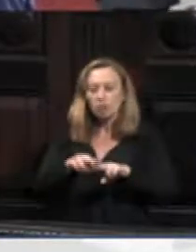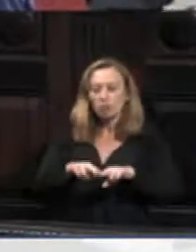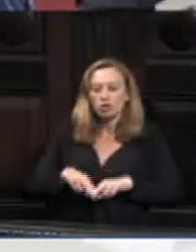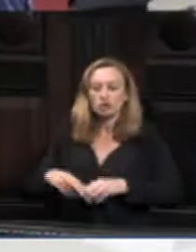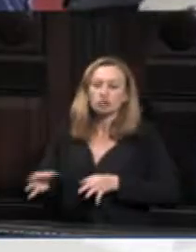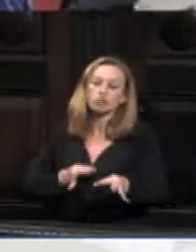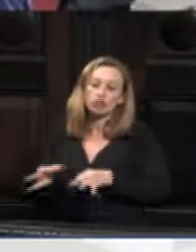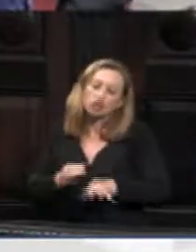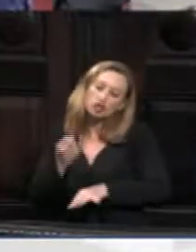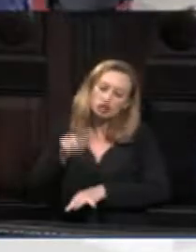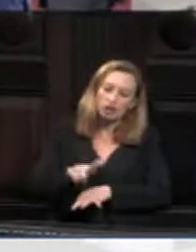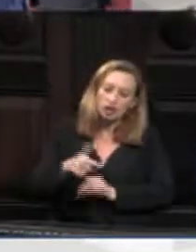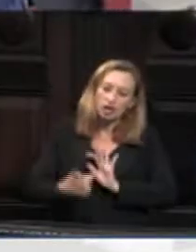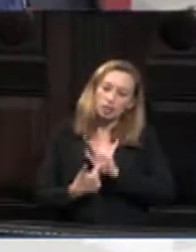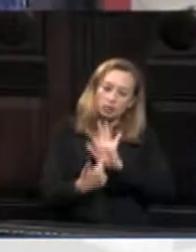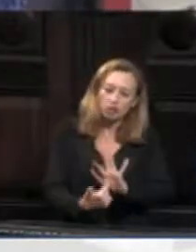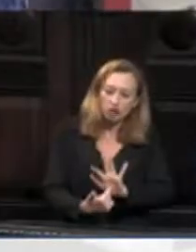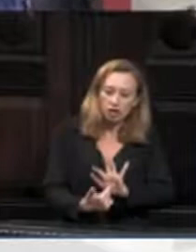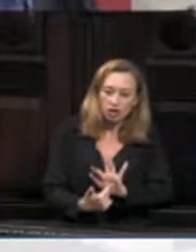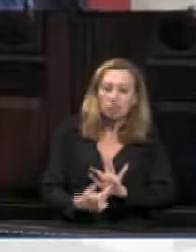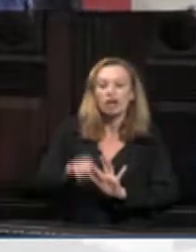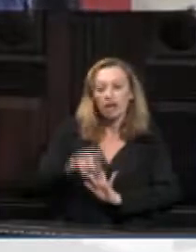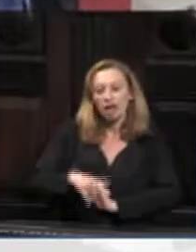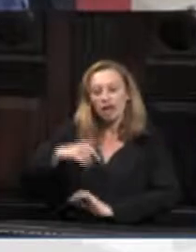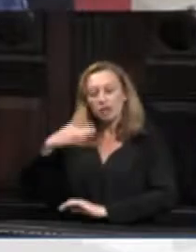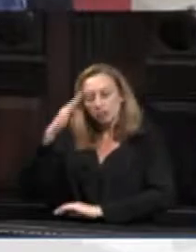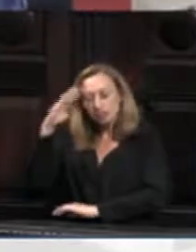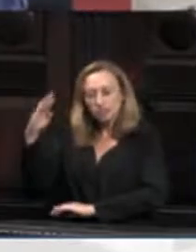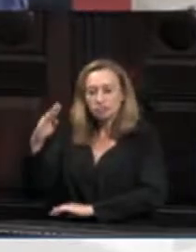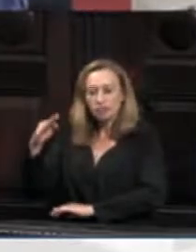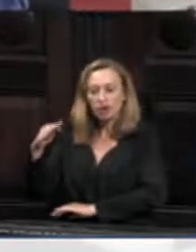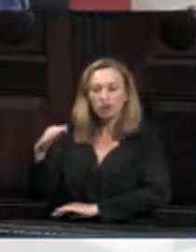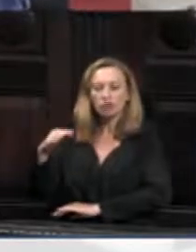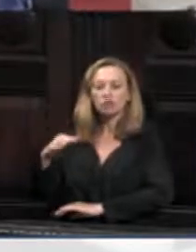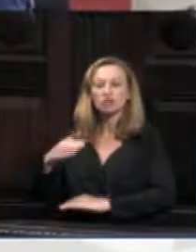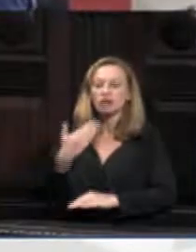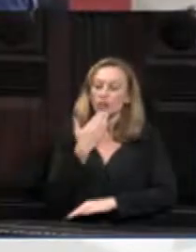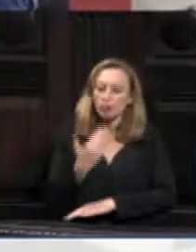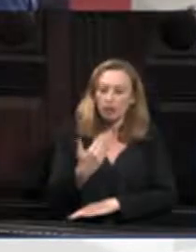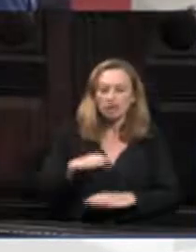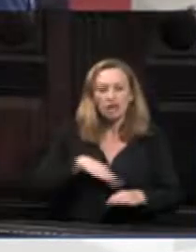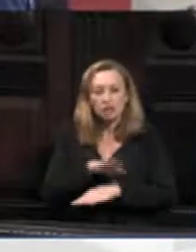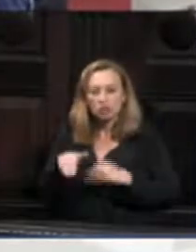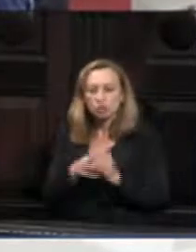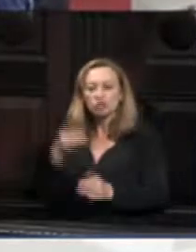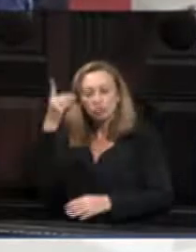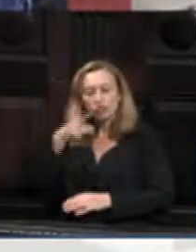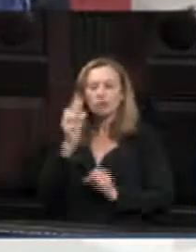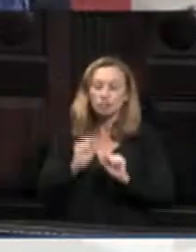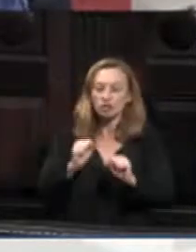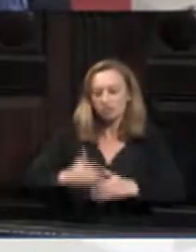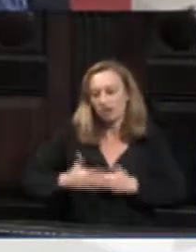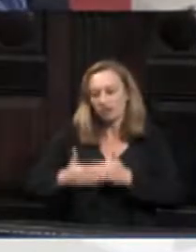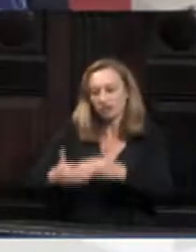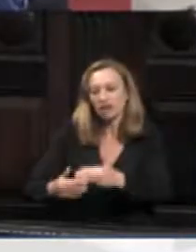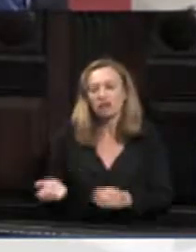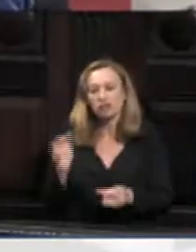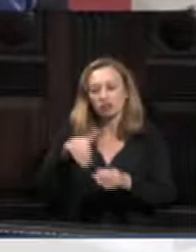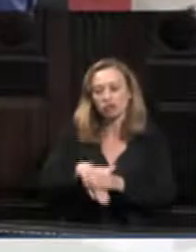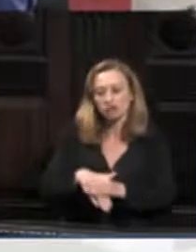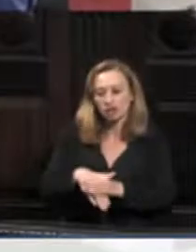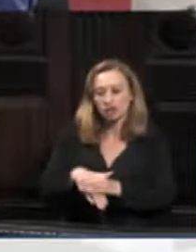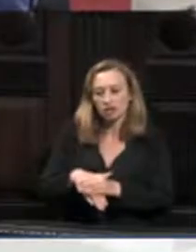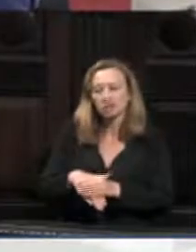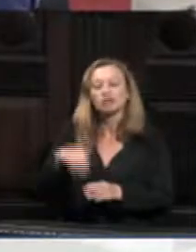é estabelecido. Julgo isso um marco fundamental e faço um apelo a todos os deputados que nós possamos avançar, votar